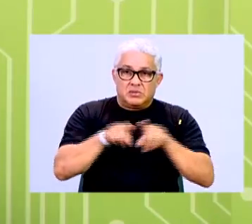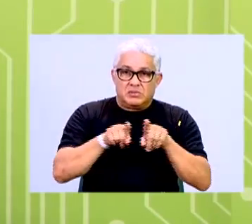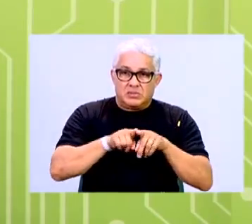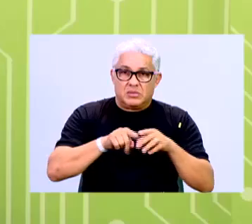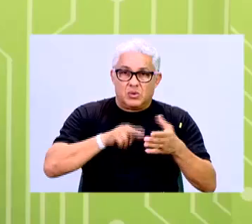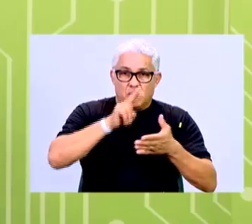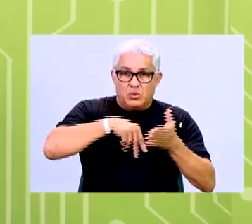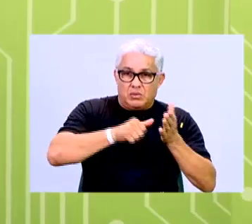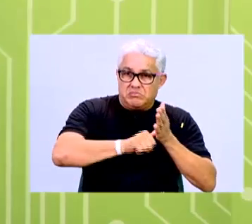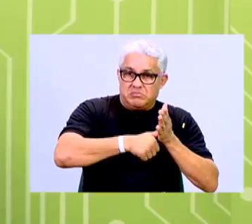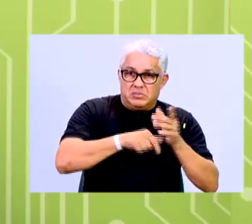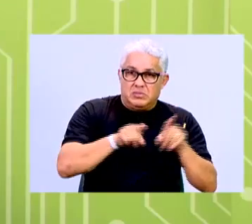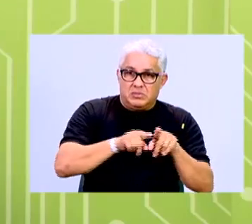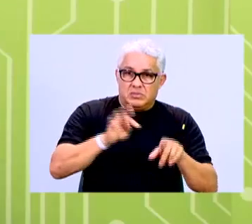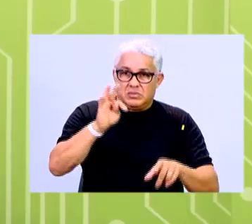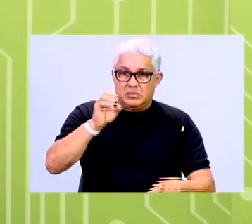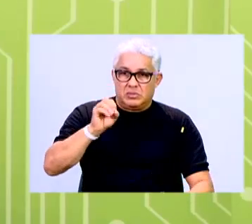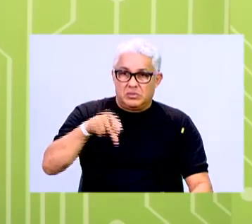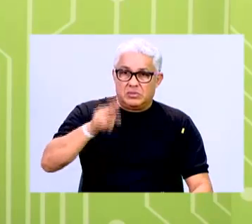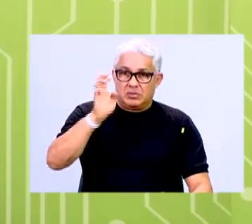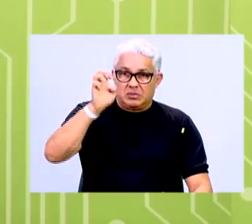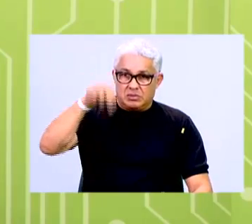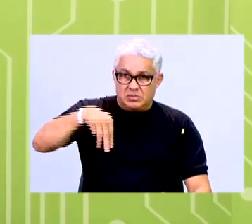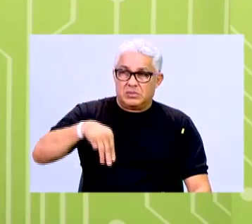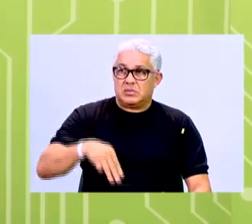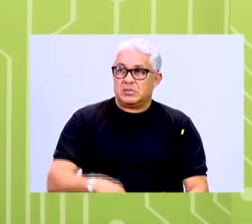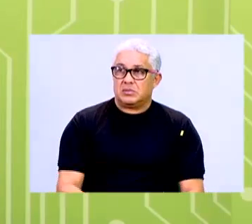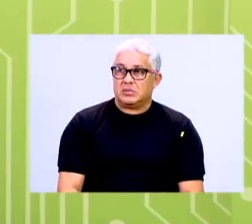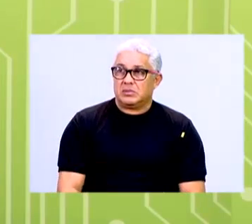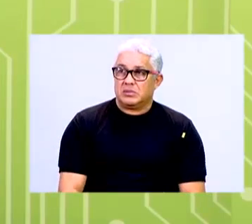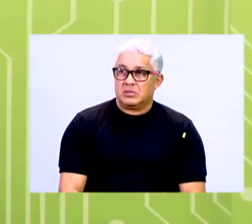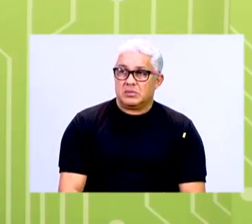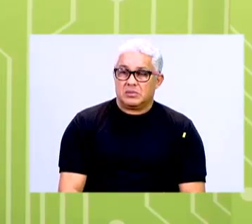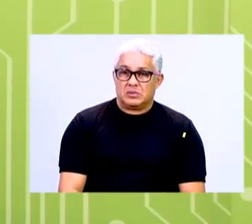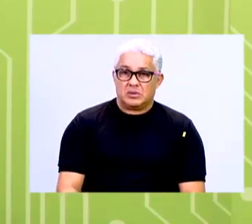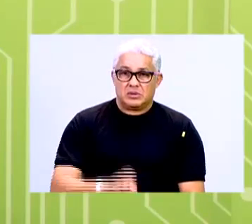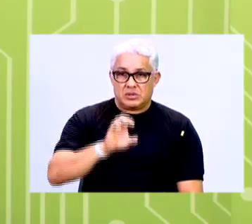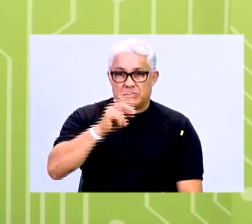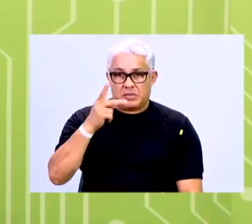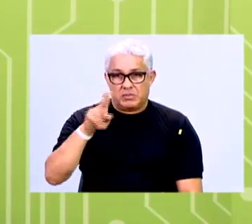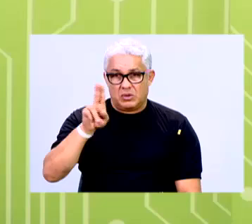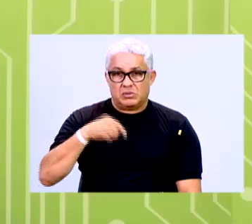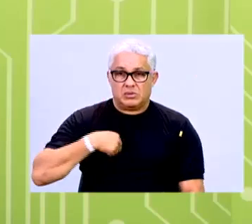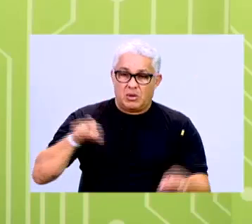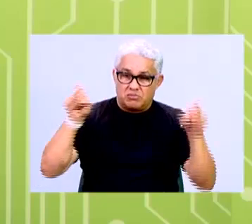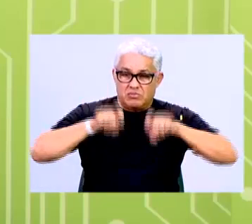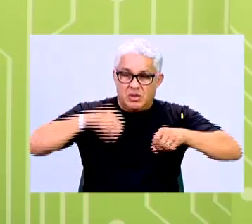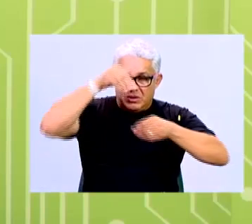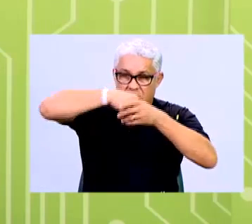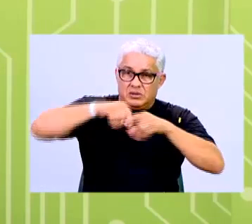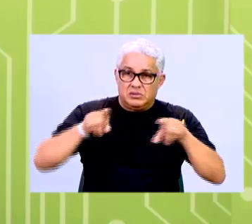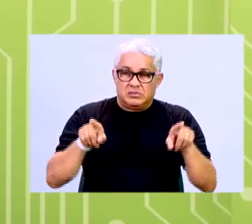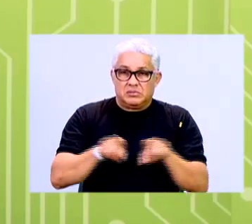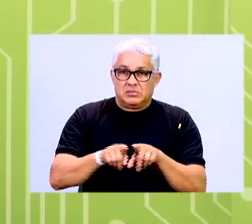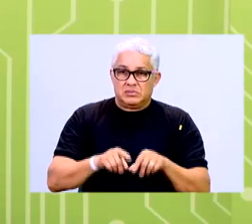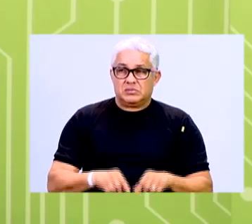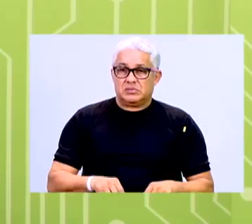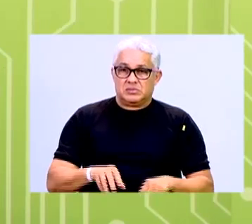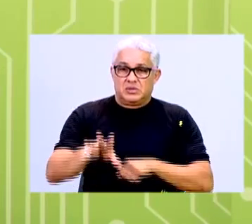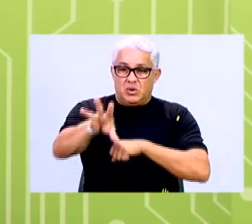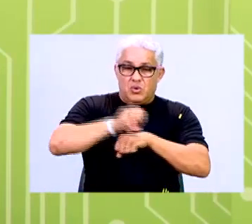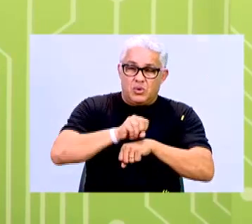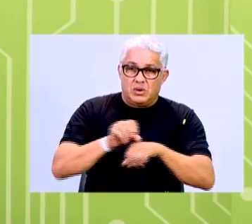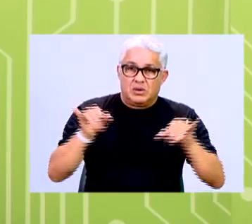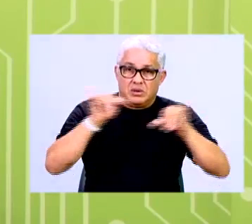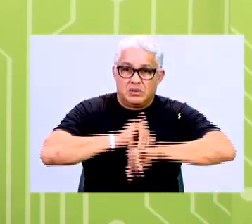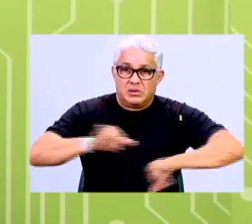digital, de alguma coisa, de token, totem, né, que eu faça com o CPU, por exemplo, para fazer a captura dessas